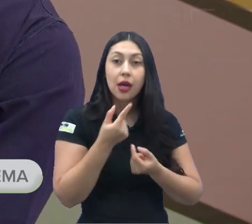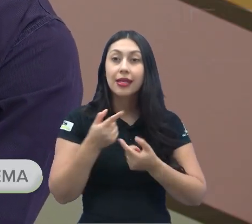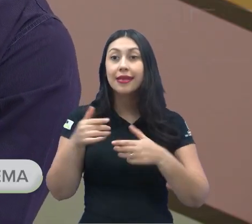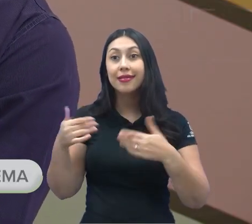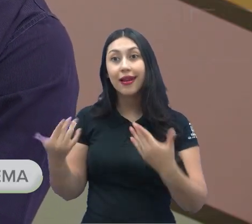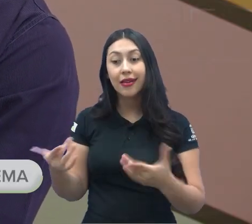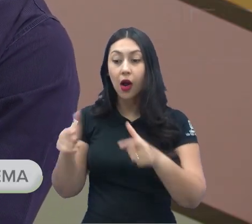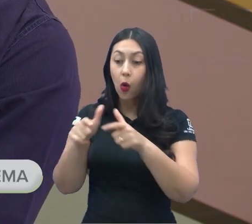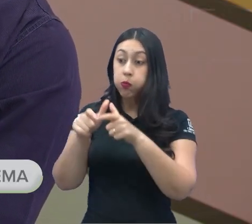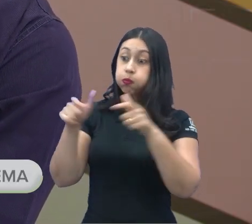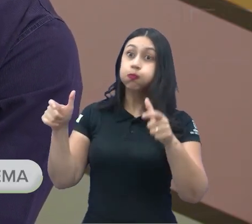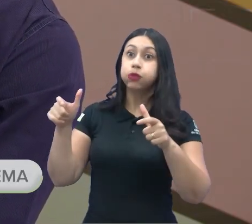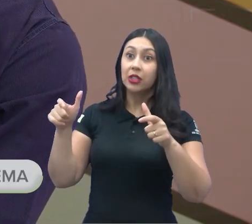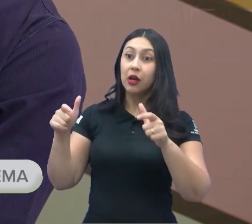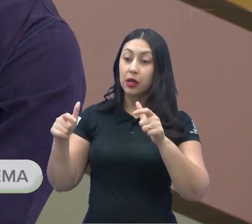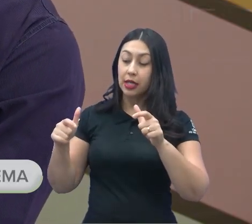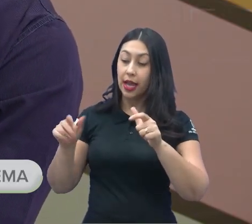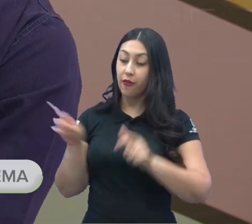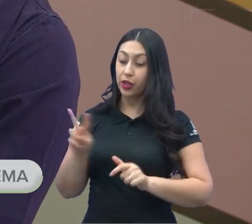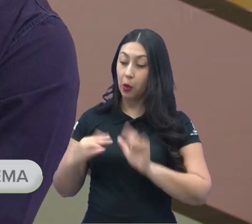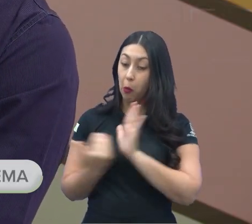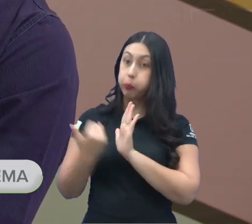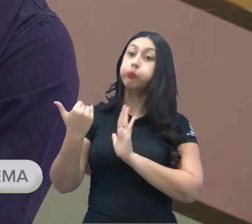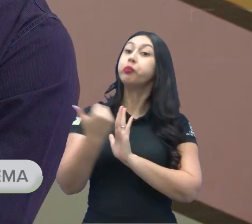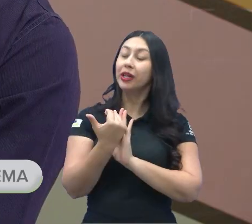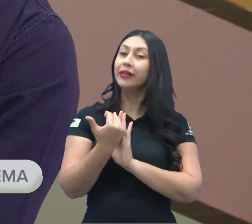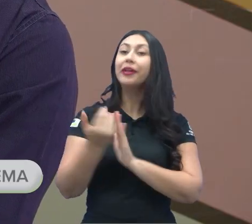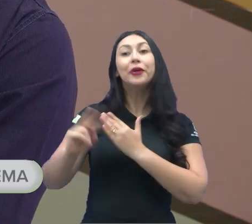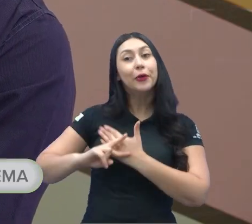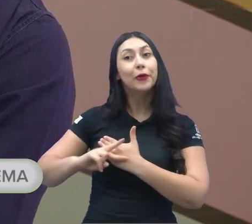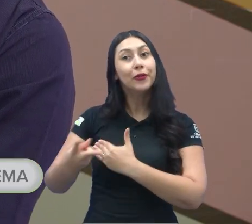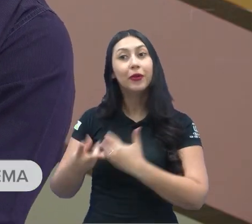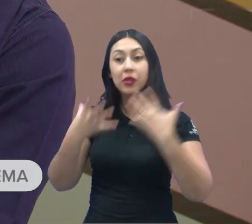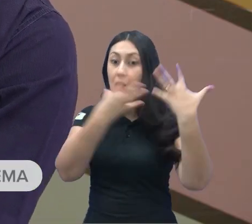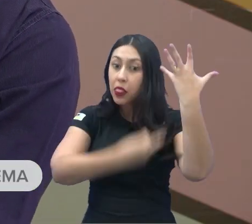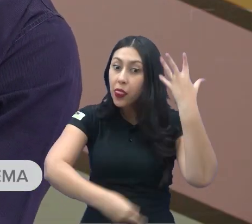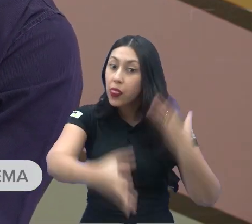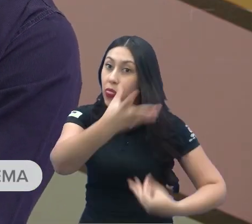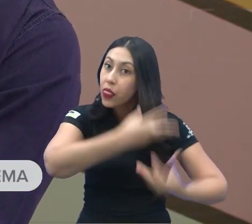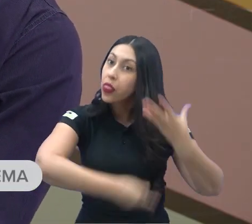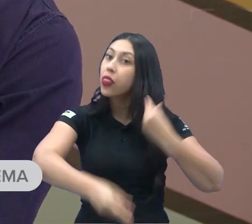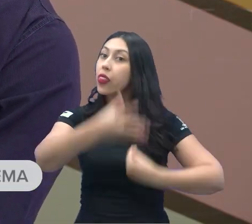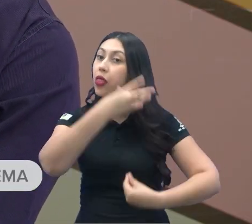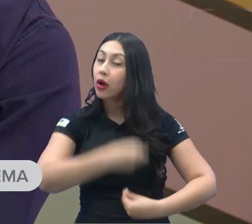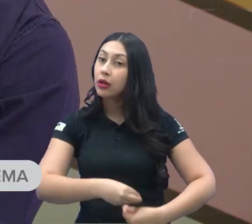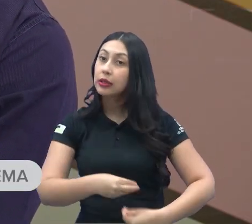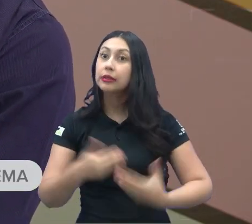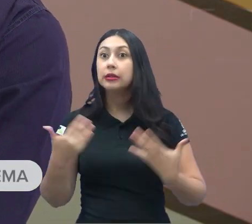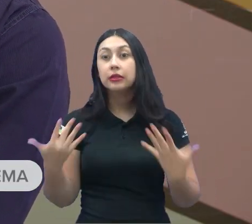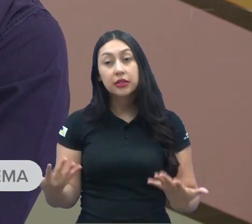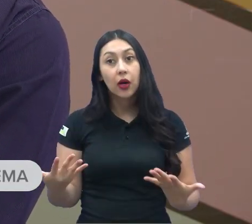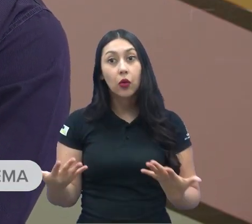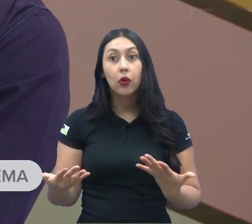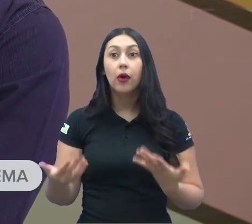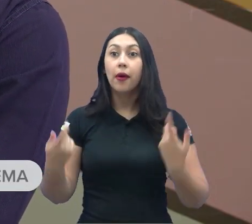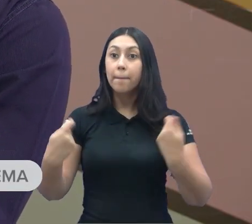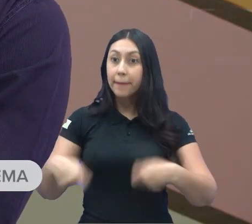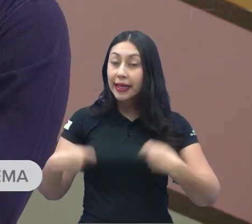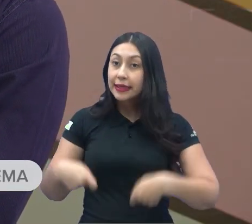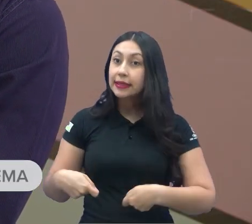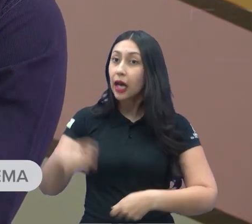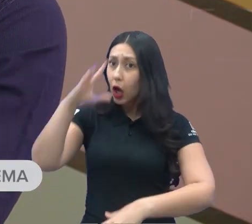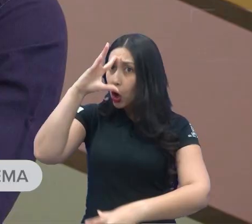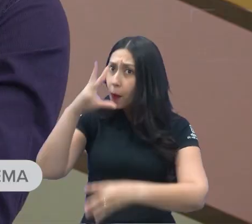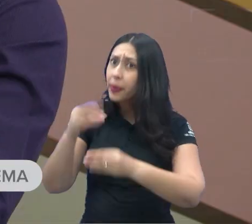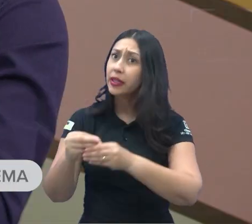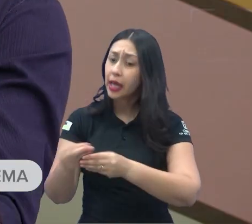que é a hipervitaminose, pode também gerar uma queda aumentada. Então, assim, eu falo, se você tratar sem realmente entender o que está acontecendo, é igual atirar no